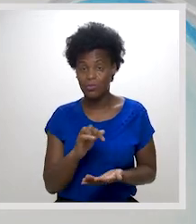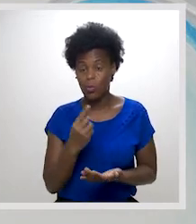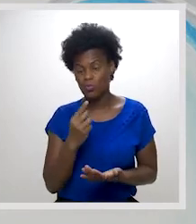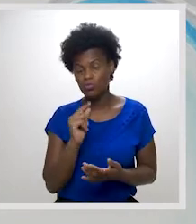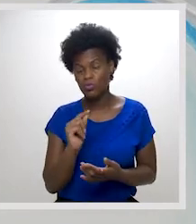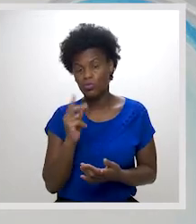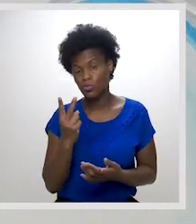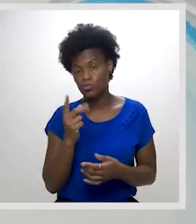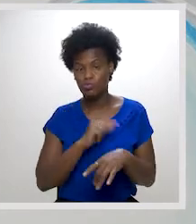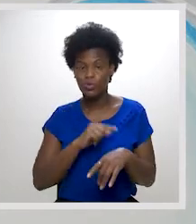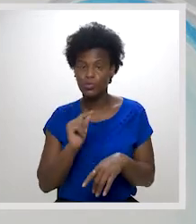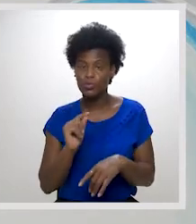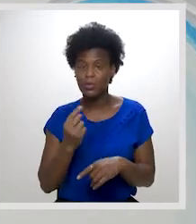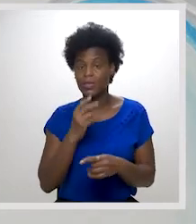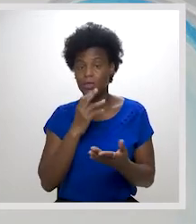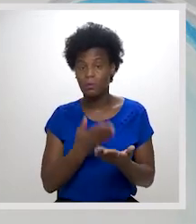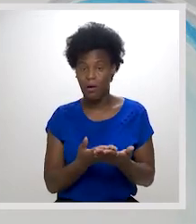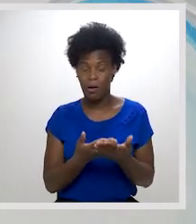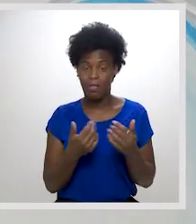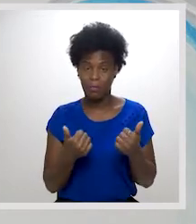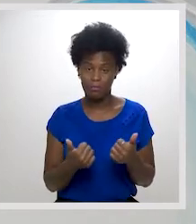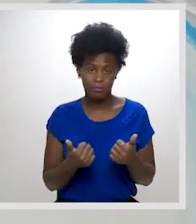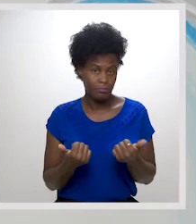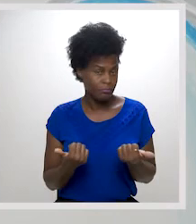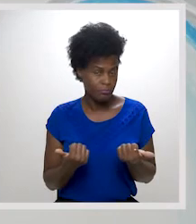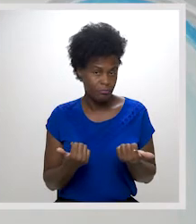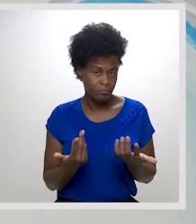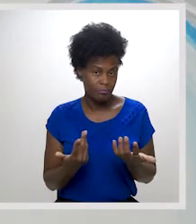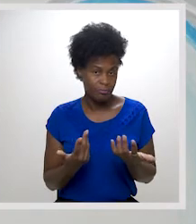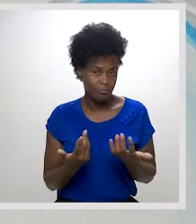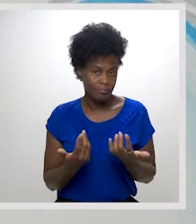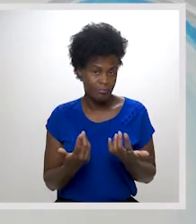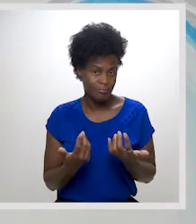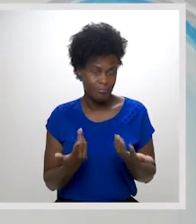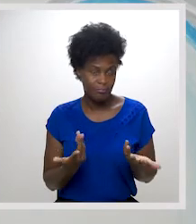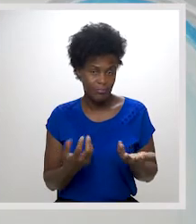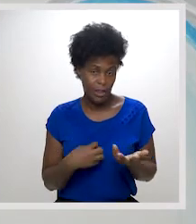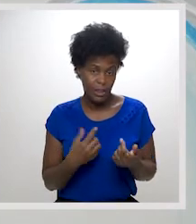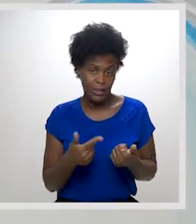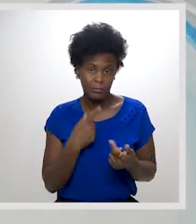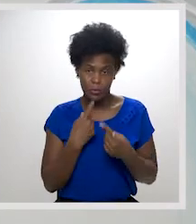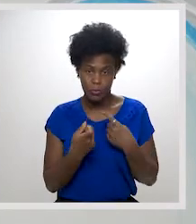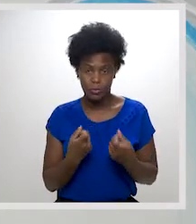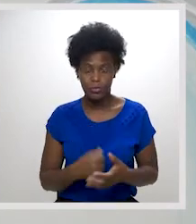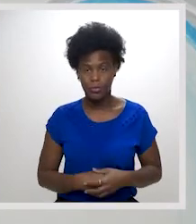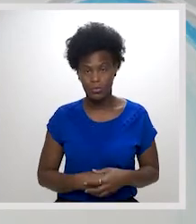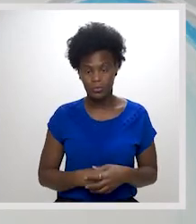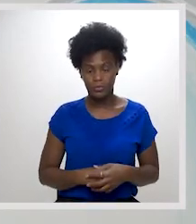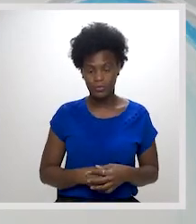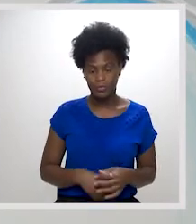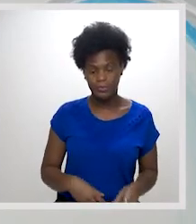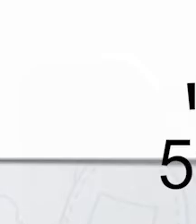Aguardar-vos 1 ou 2 minutos no sentido de dar uma resposta mais desejável a essas